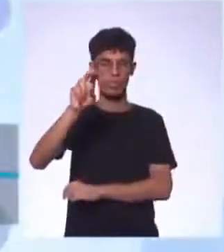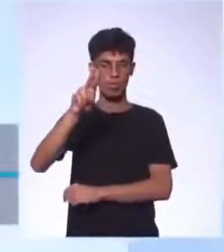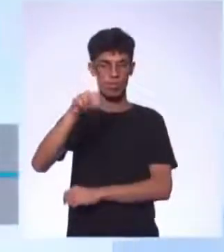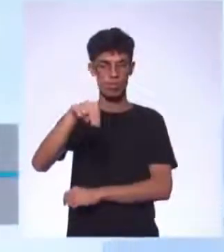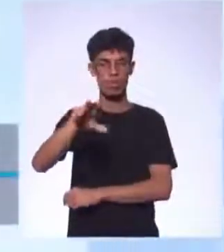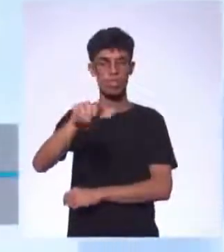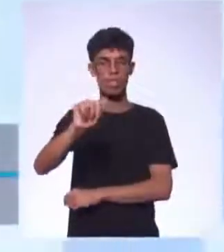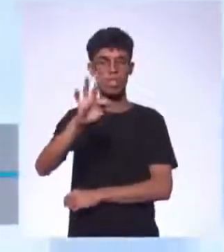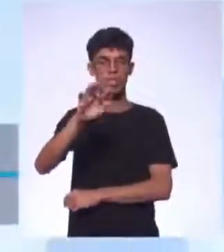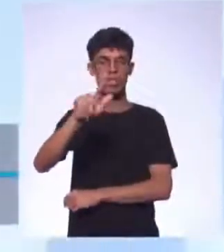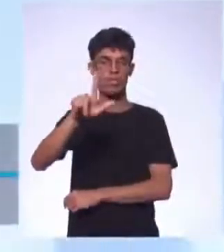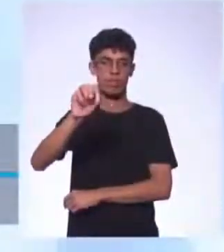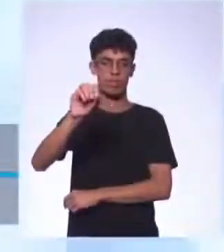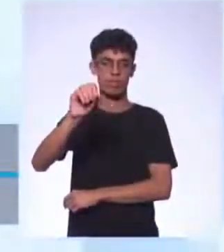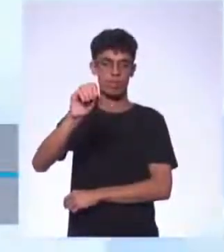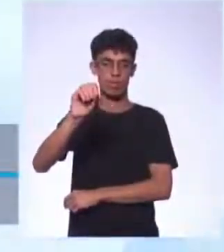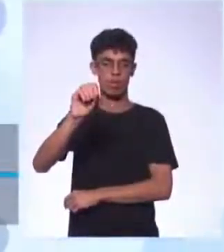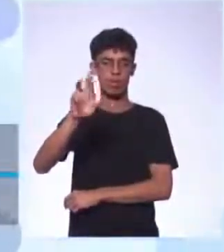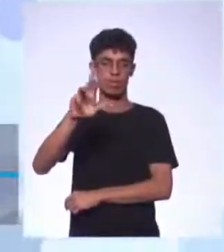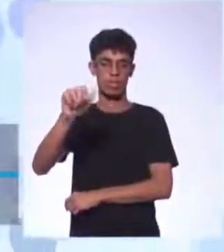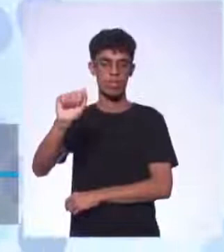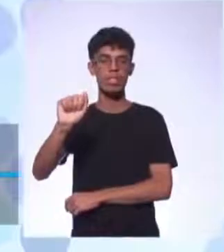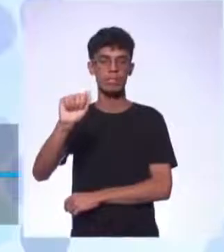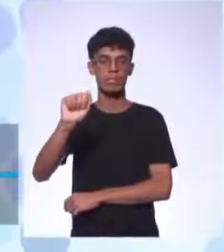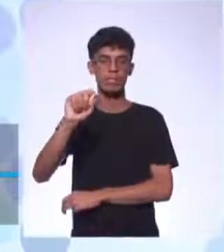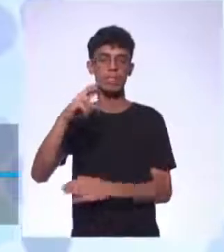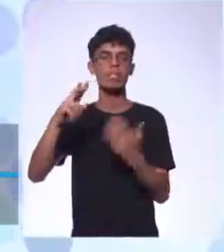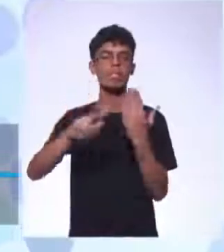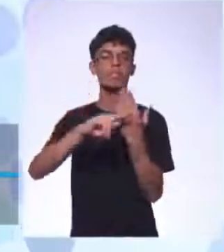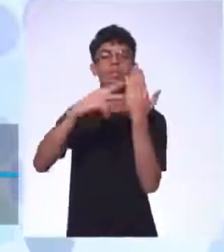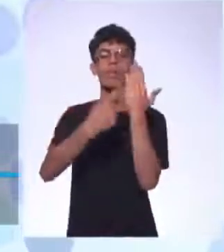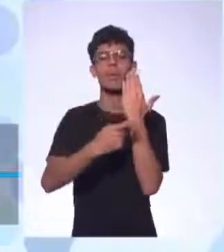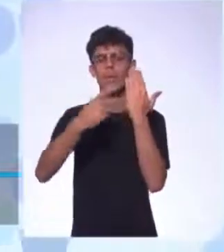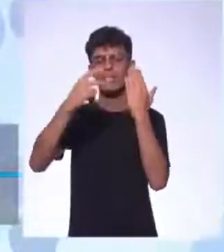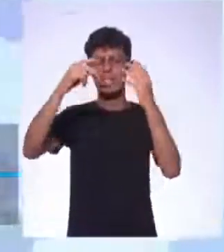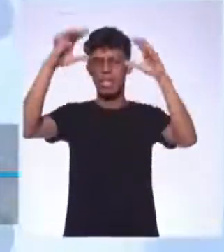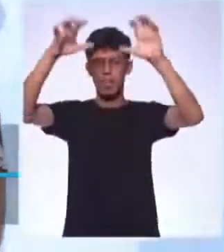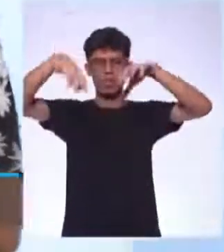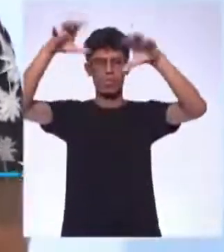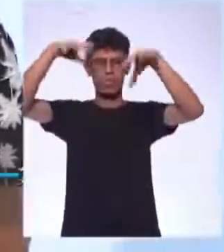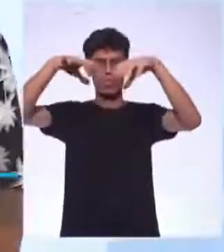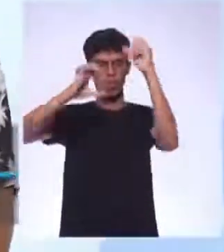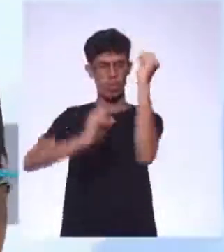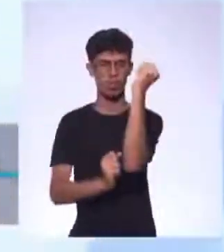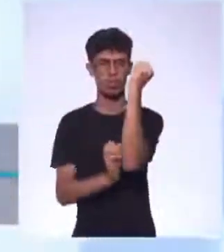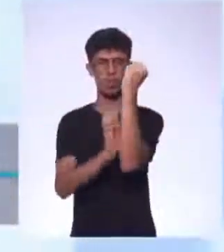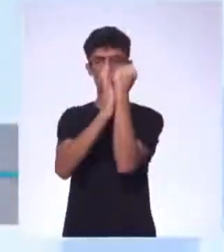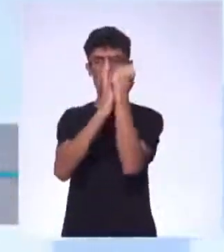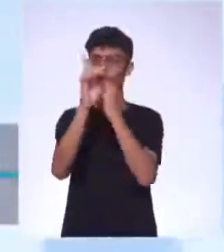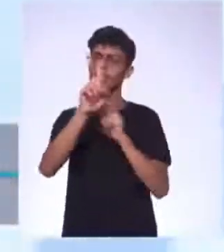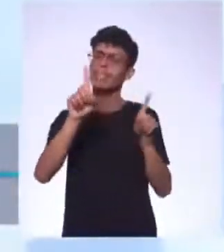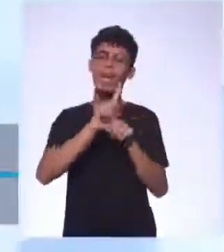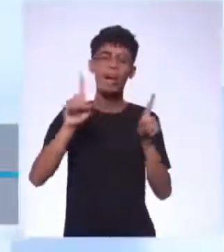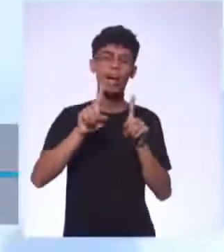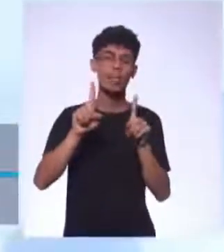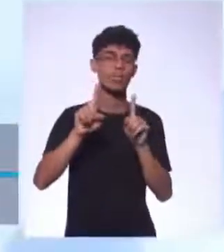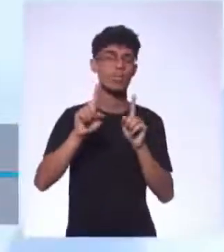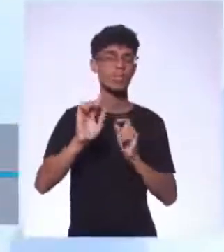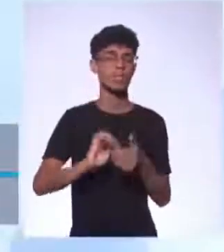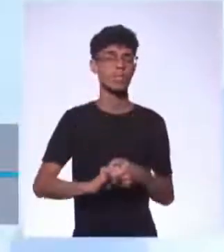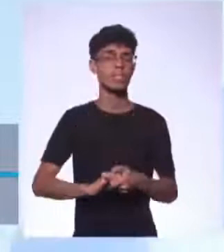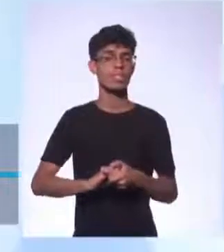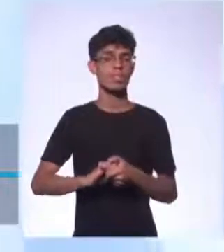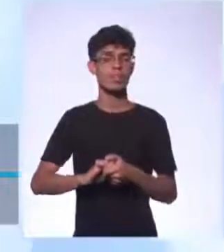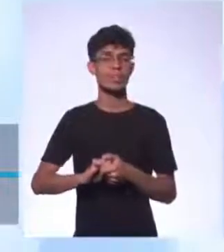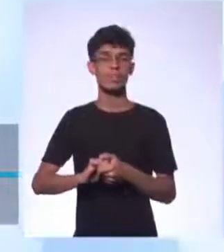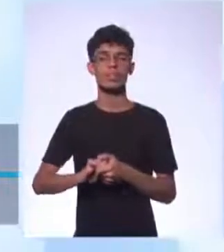flora. E aí, né, em consequência, não somente da chuva ácida, né, consequência aí do